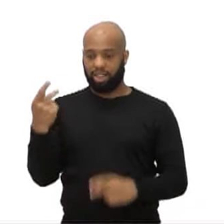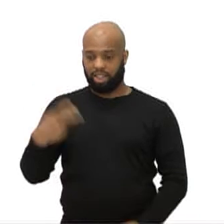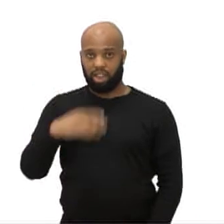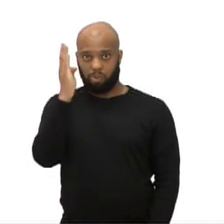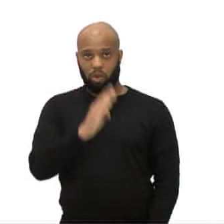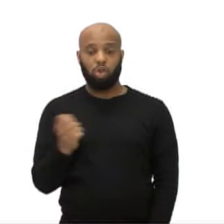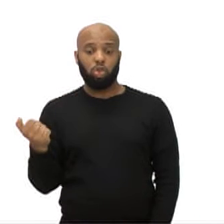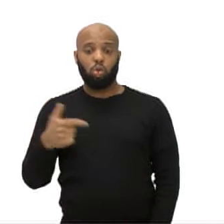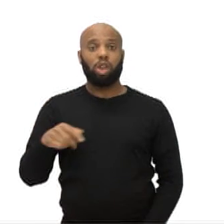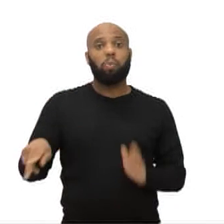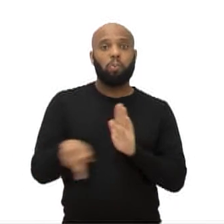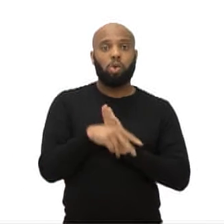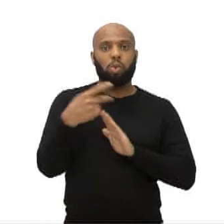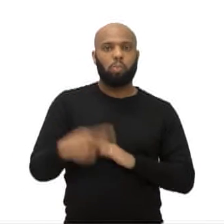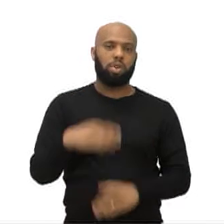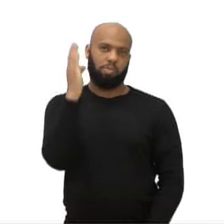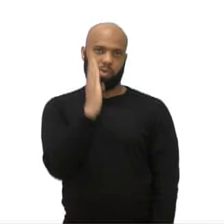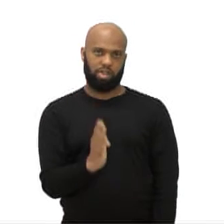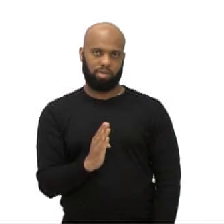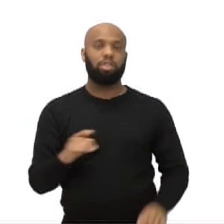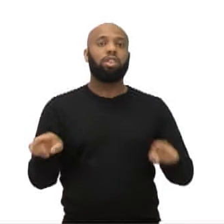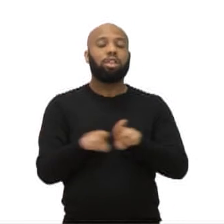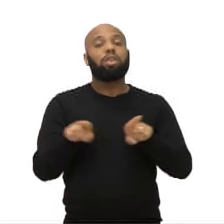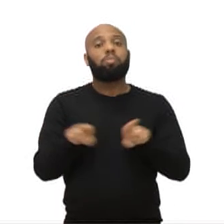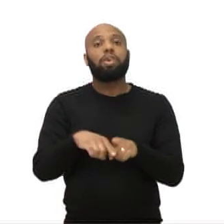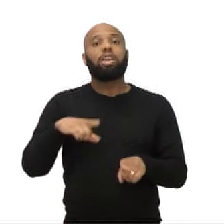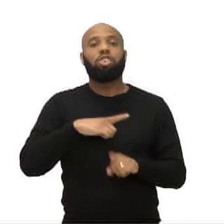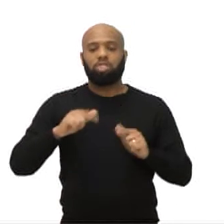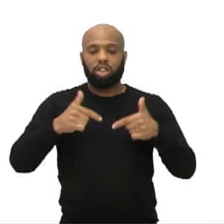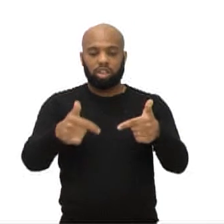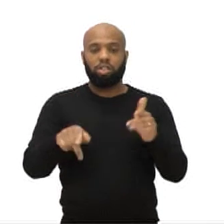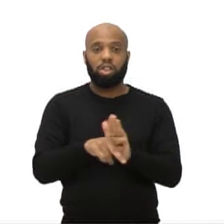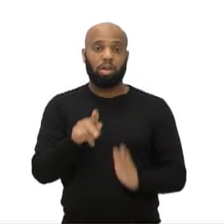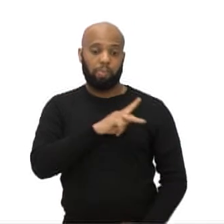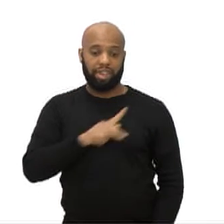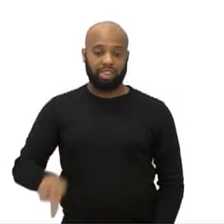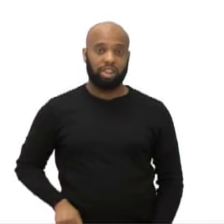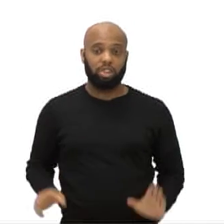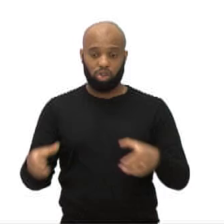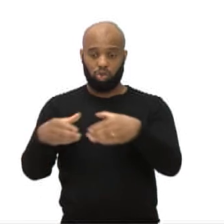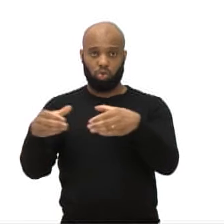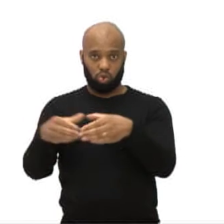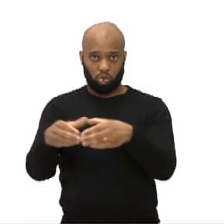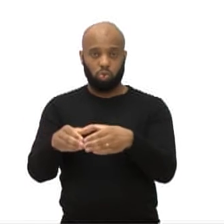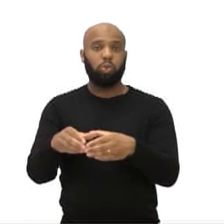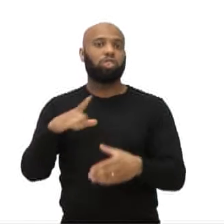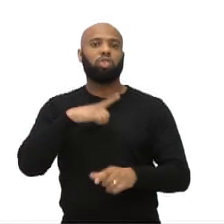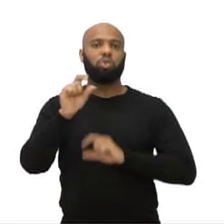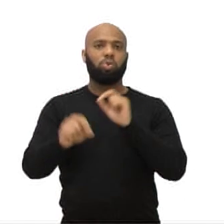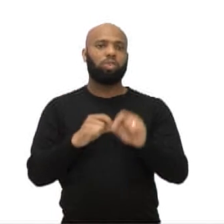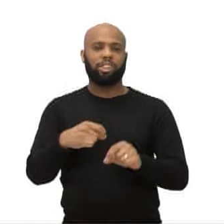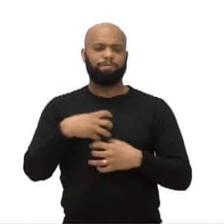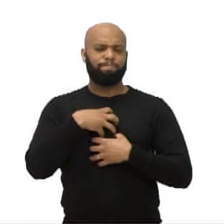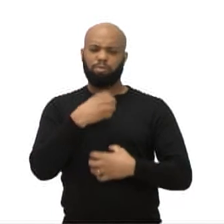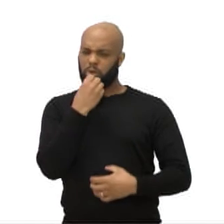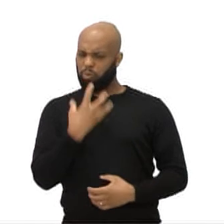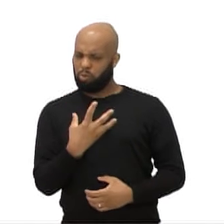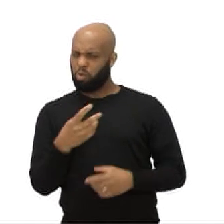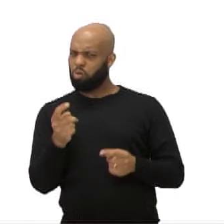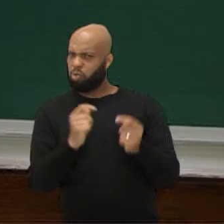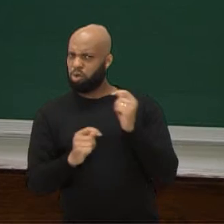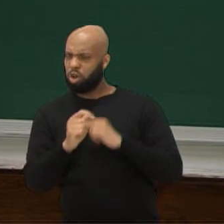nacional dentro do Brasil. Além disso, as ações do presidente da província deixavam insatisfeita a elite econômica